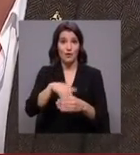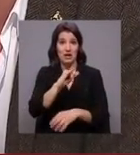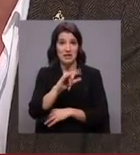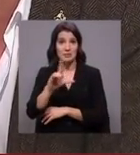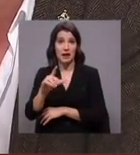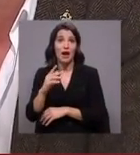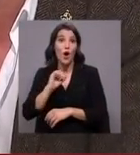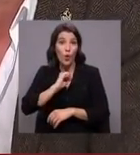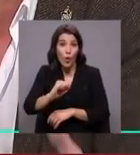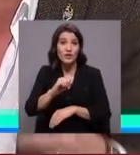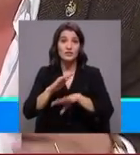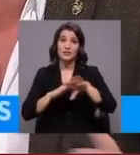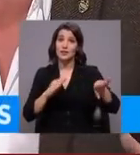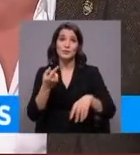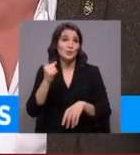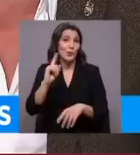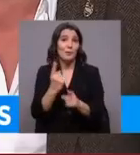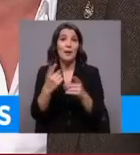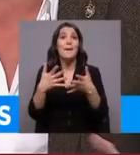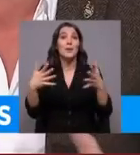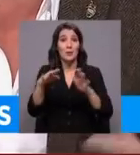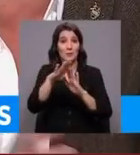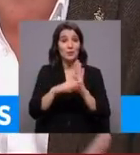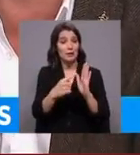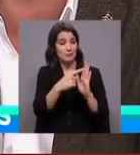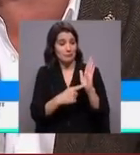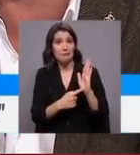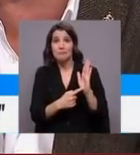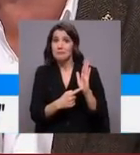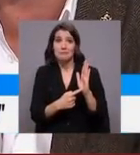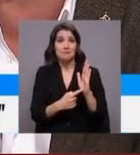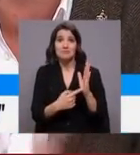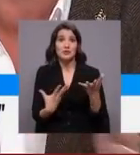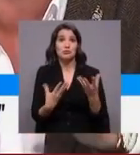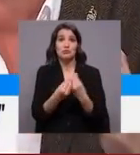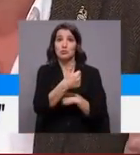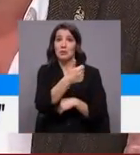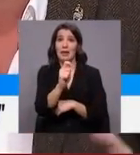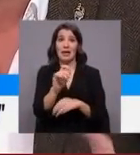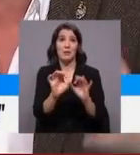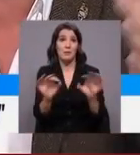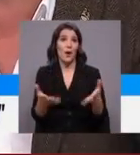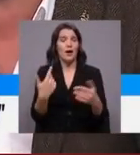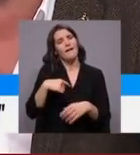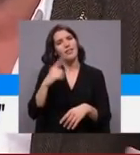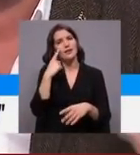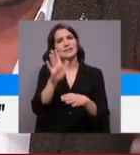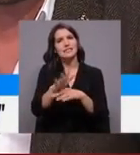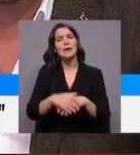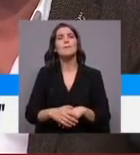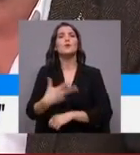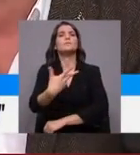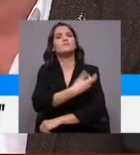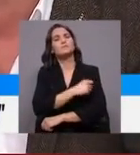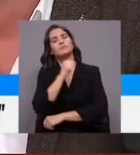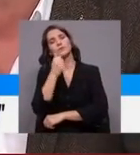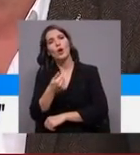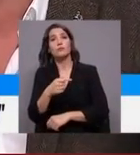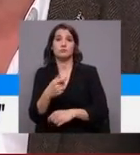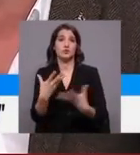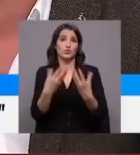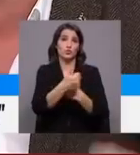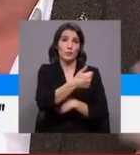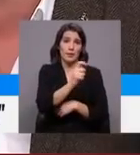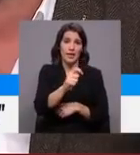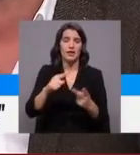um voto necessariamente contar esquerda para contar porque grande parte do programa volta exatamente ao lado do bloco de esquerda e eu quero dar acidentes nem o trazia volta ao lado do lado